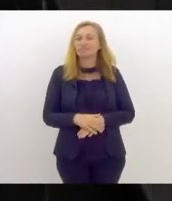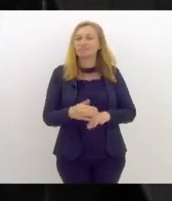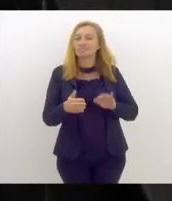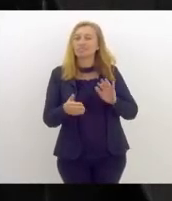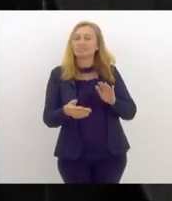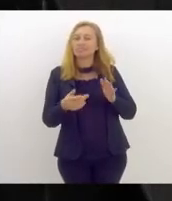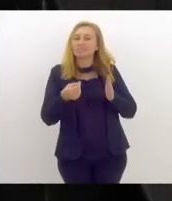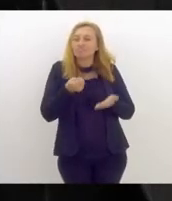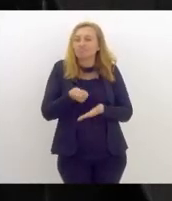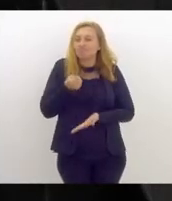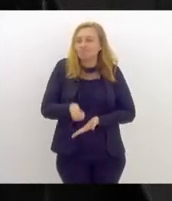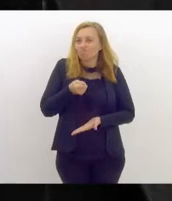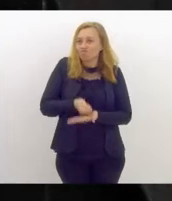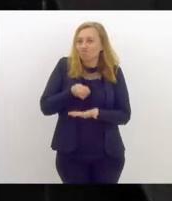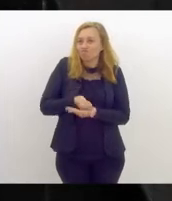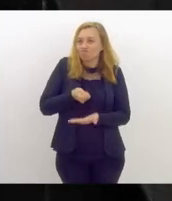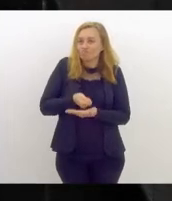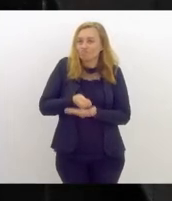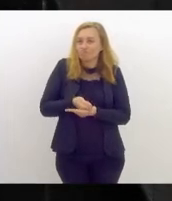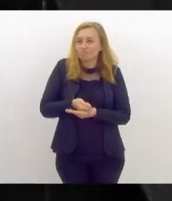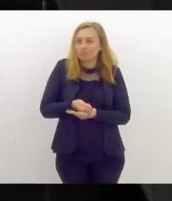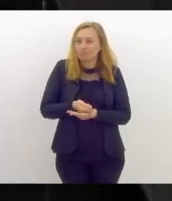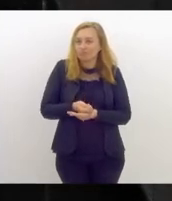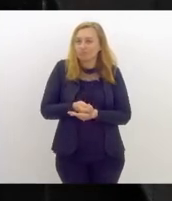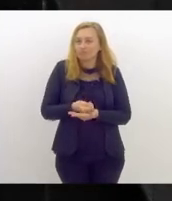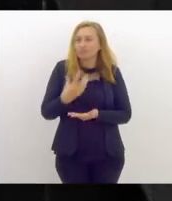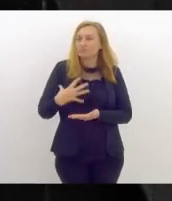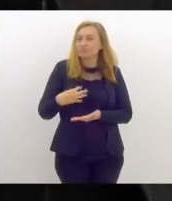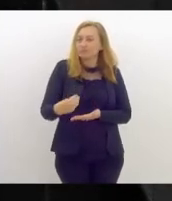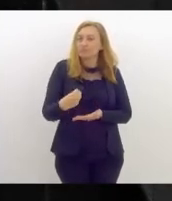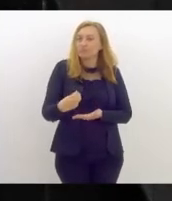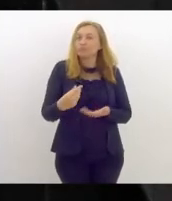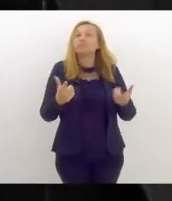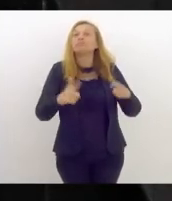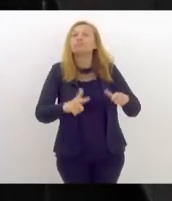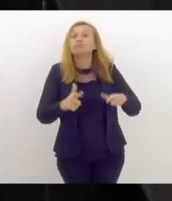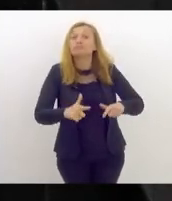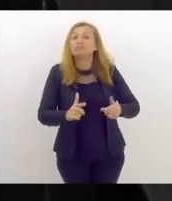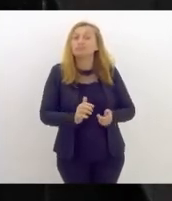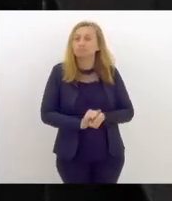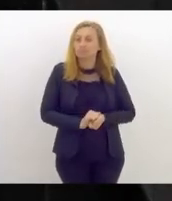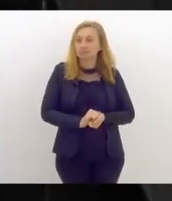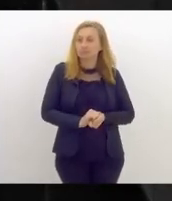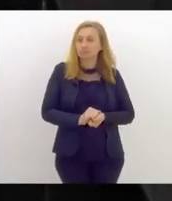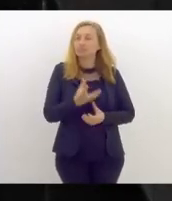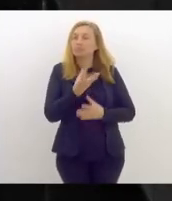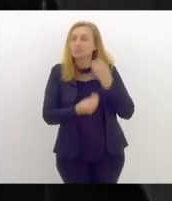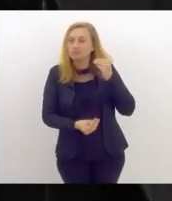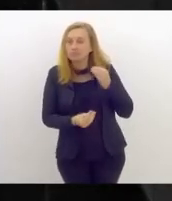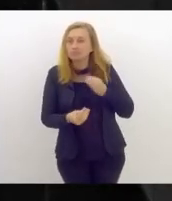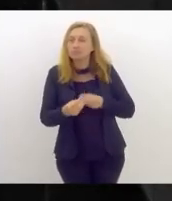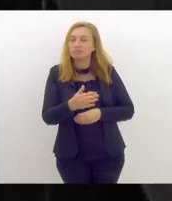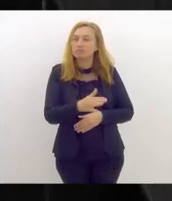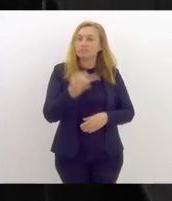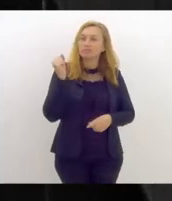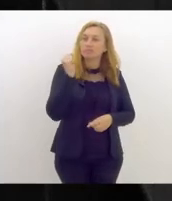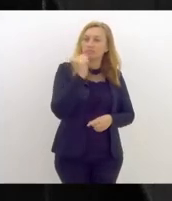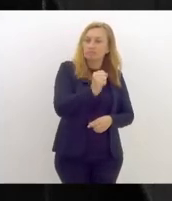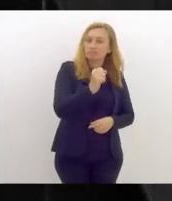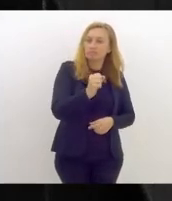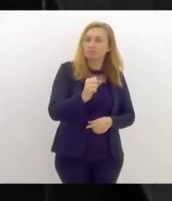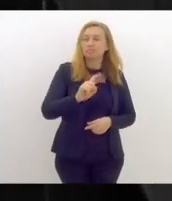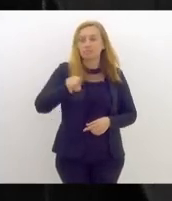cobrar eh o paradeiro de seus filhos desaparecidos e assassinados viemos a saber depois